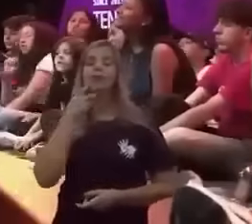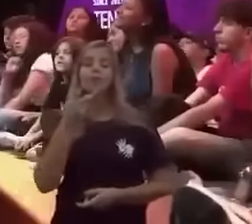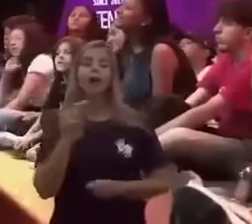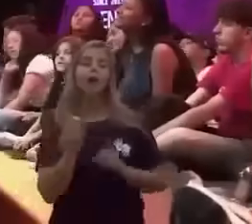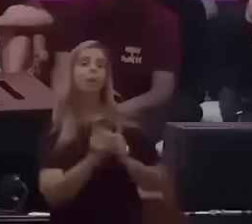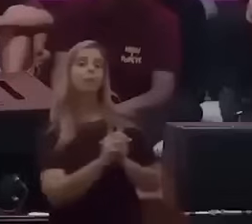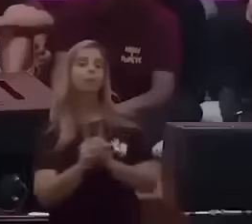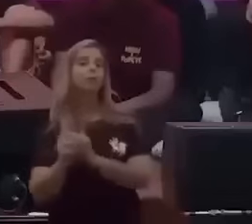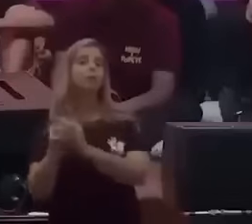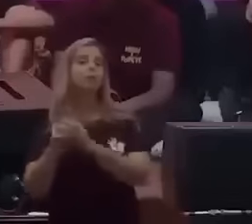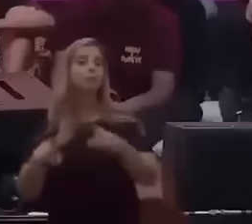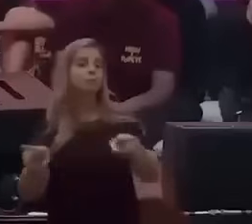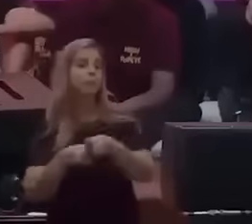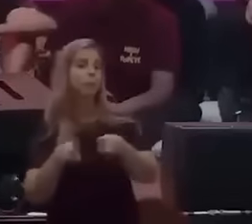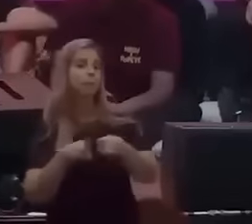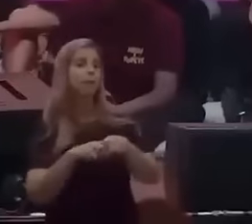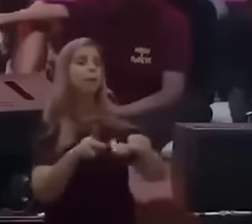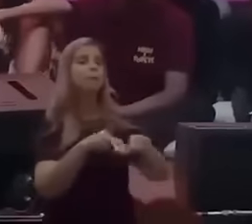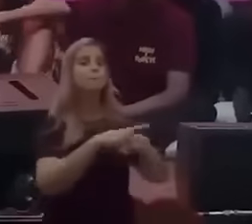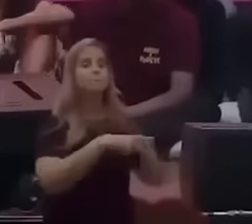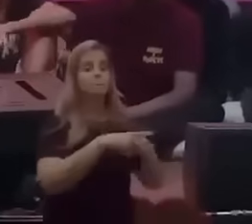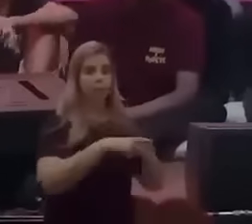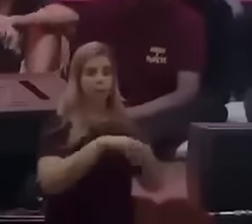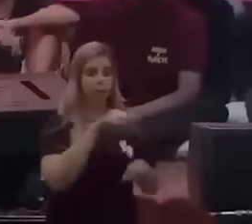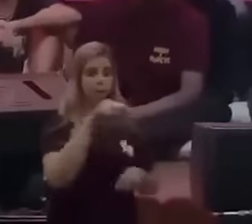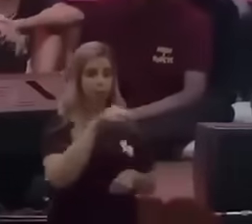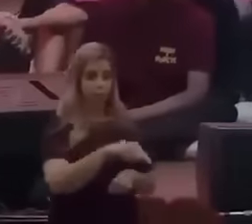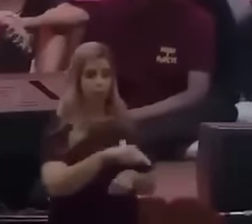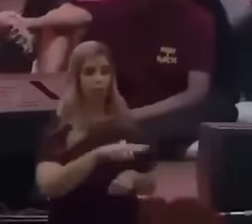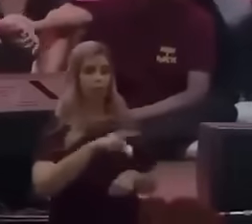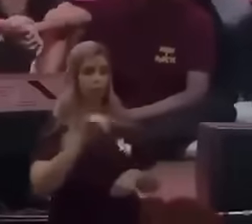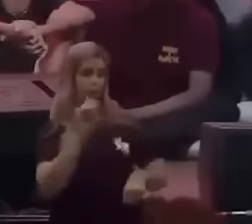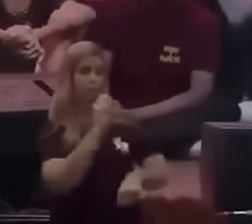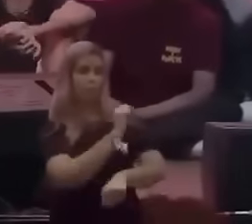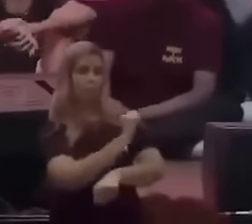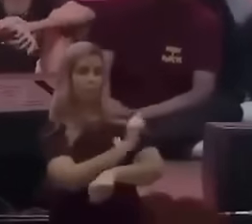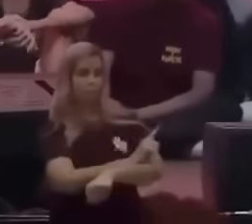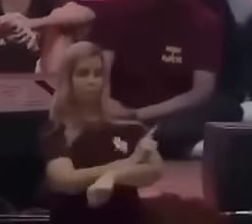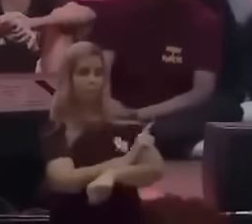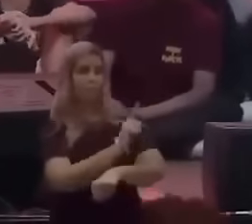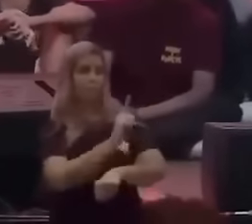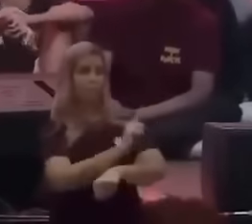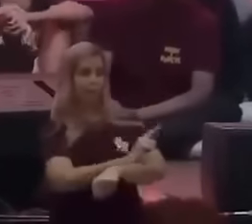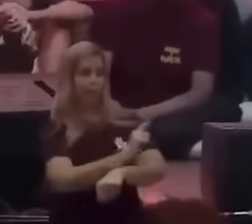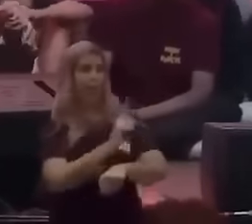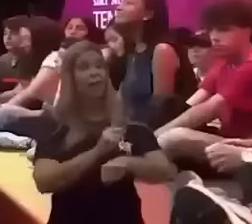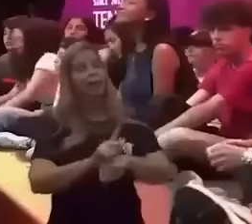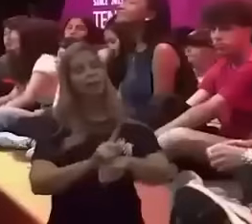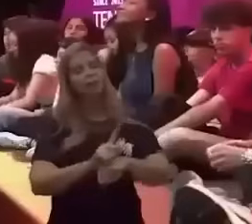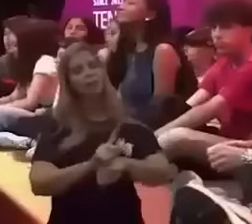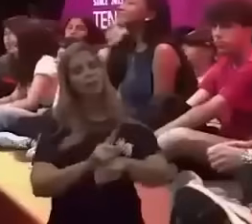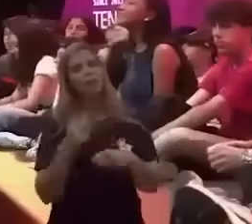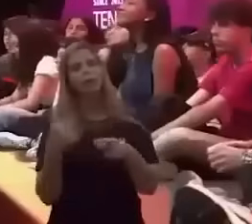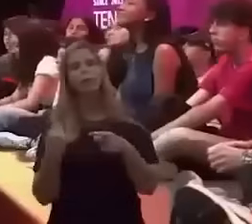Pedro que ele irá diante de vós para Galileia, lá o vereis, como ele vos disse. Por que a menção do Pedro? Se ele já